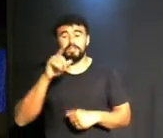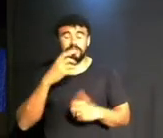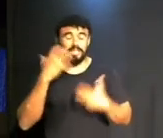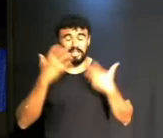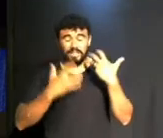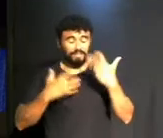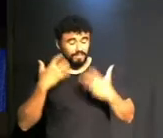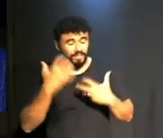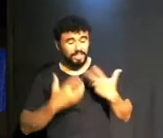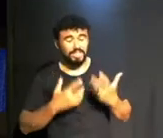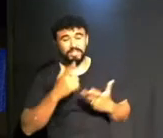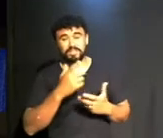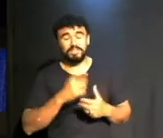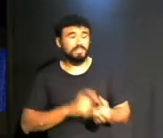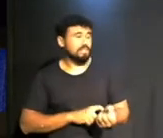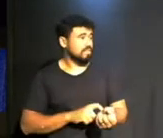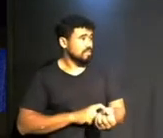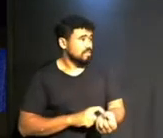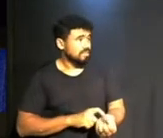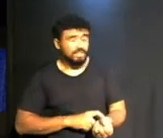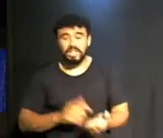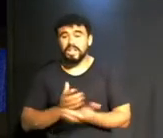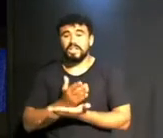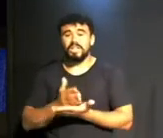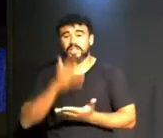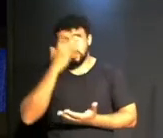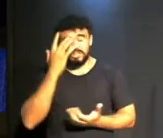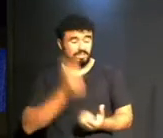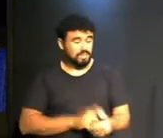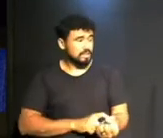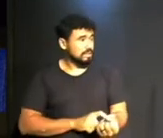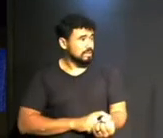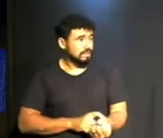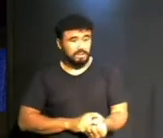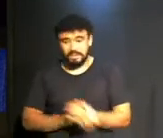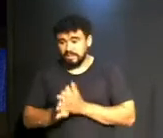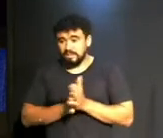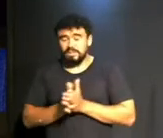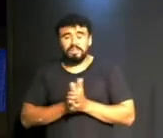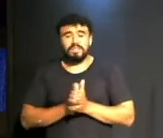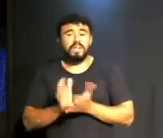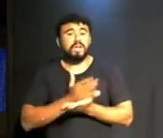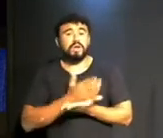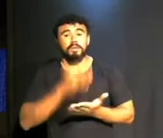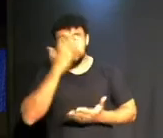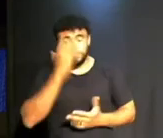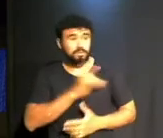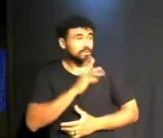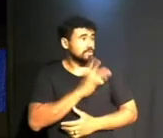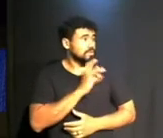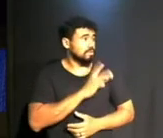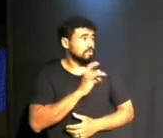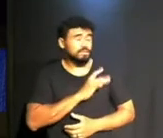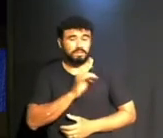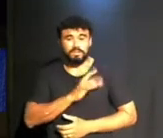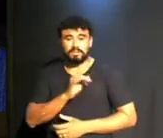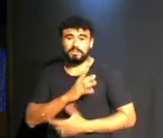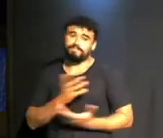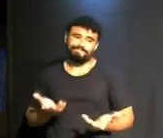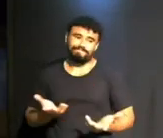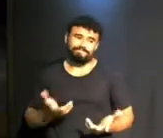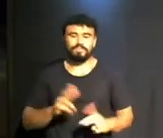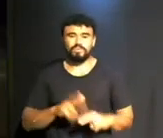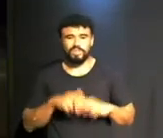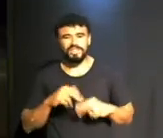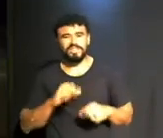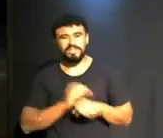frito você está desesperado pessoas que estão ansiosas a pessoas que estão em Pânico também não é para menos